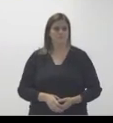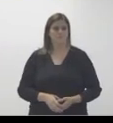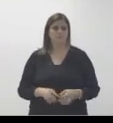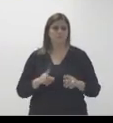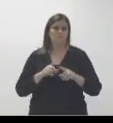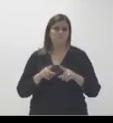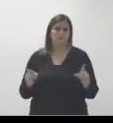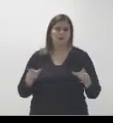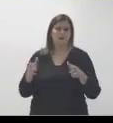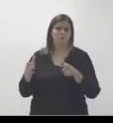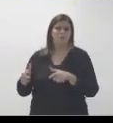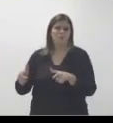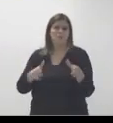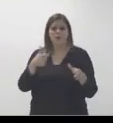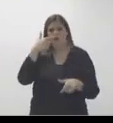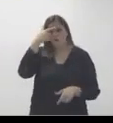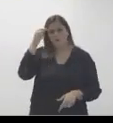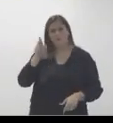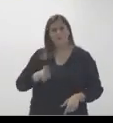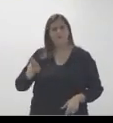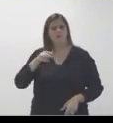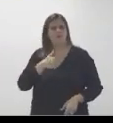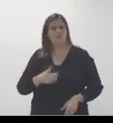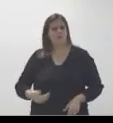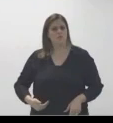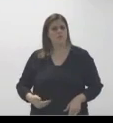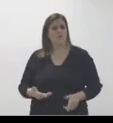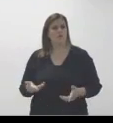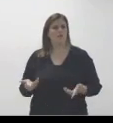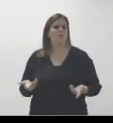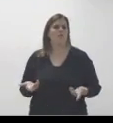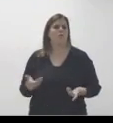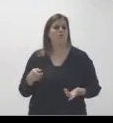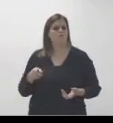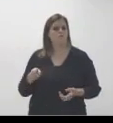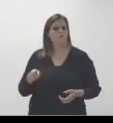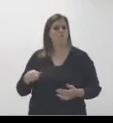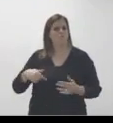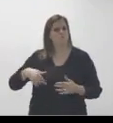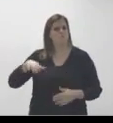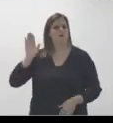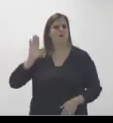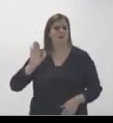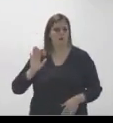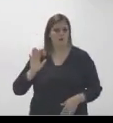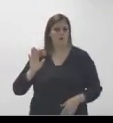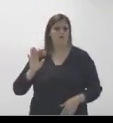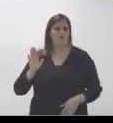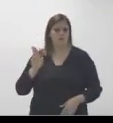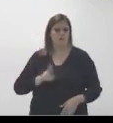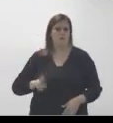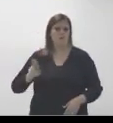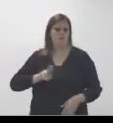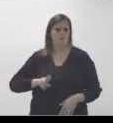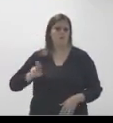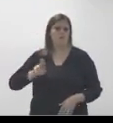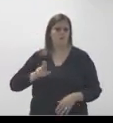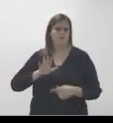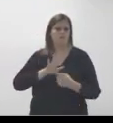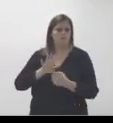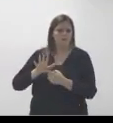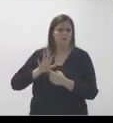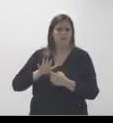universidades públicas esse elemento acaba tendo muito mais visibilidade do que acaba acontecendo